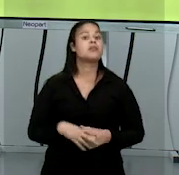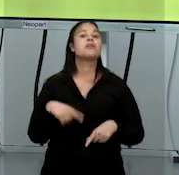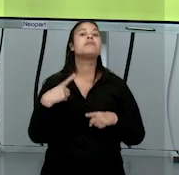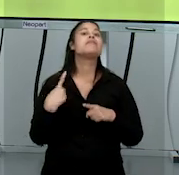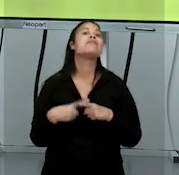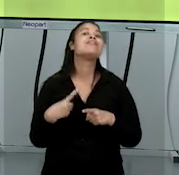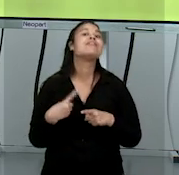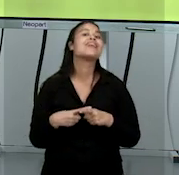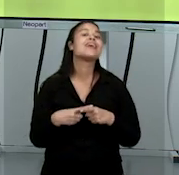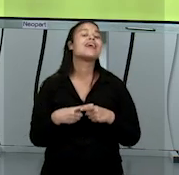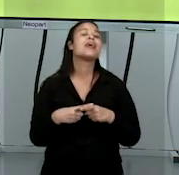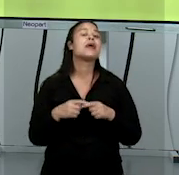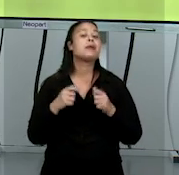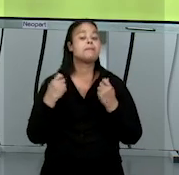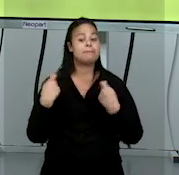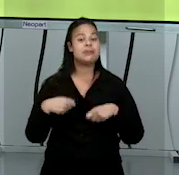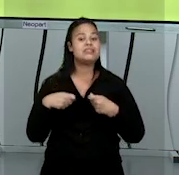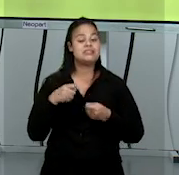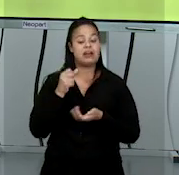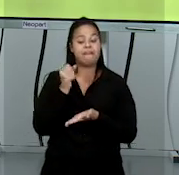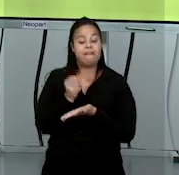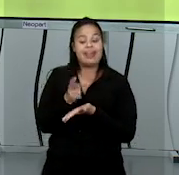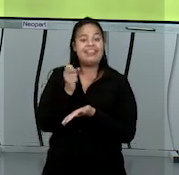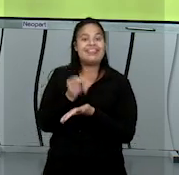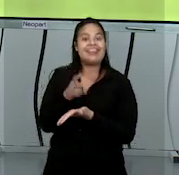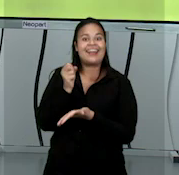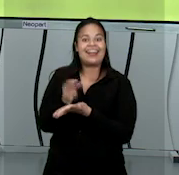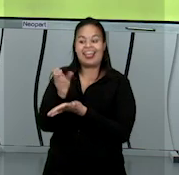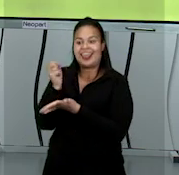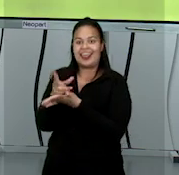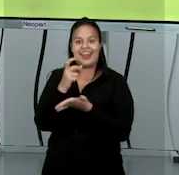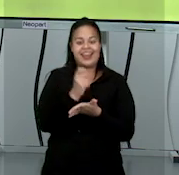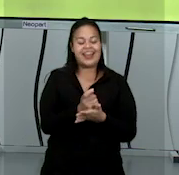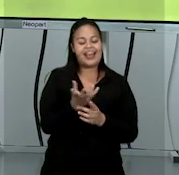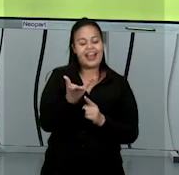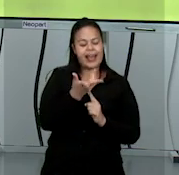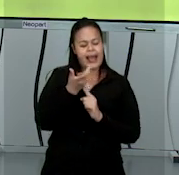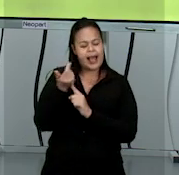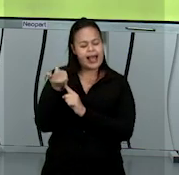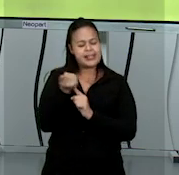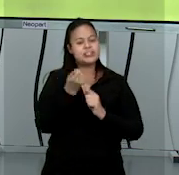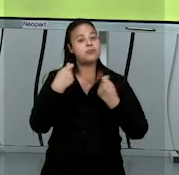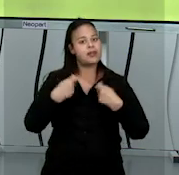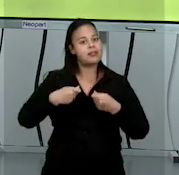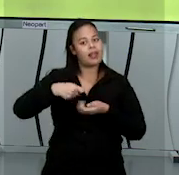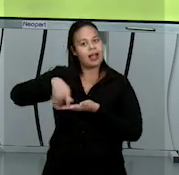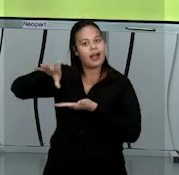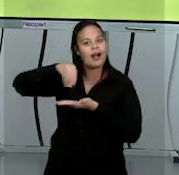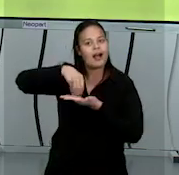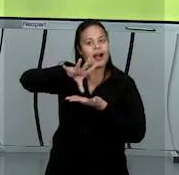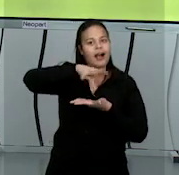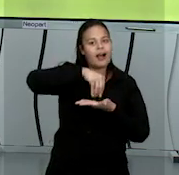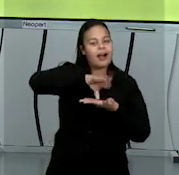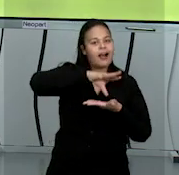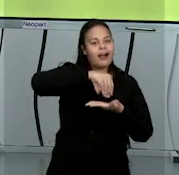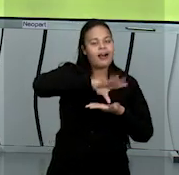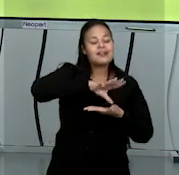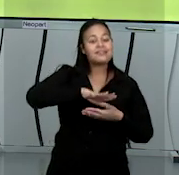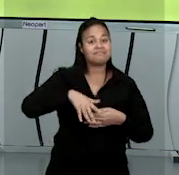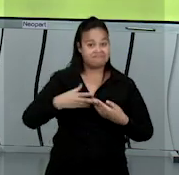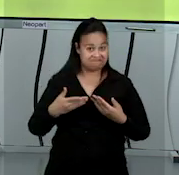tem que ser vendido. Ele é uma obra de arte, ele é uma obra e ela tem que ser consumida, vendida, comprada, não é